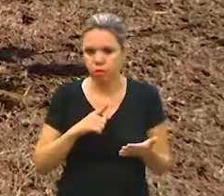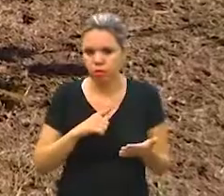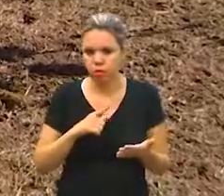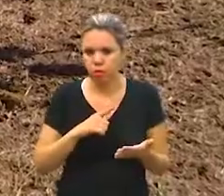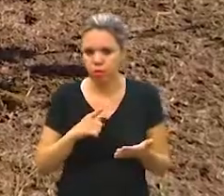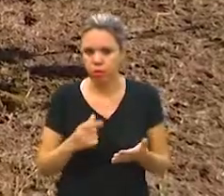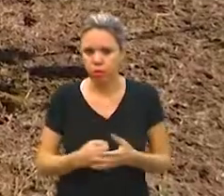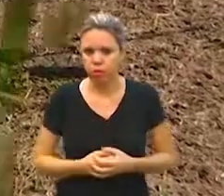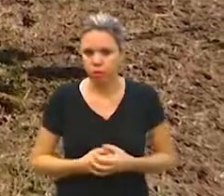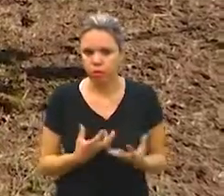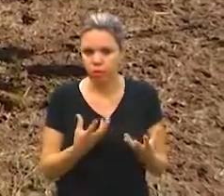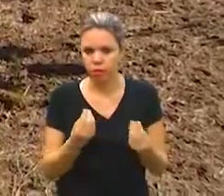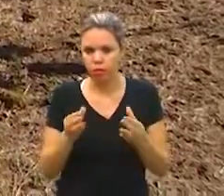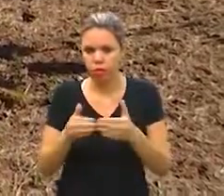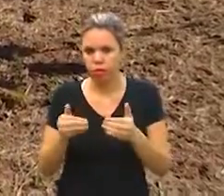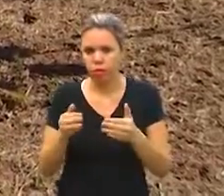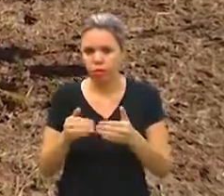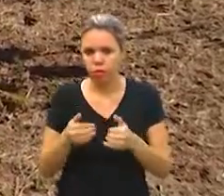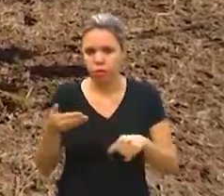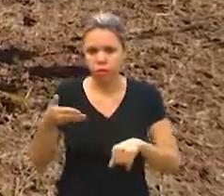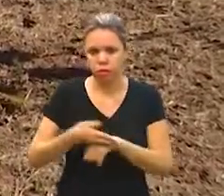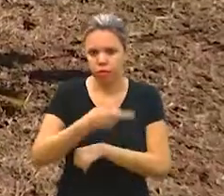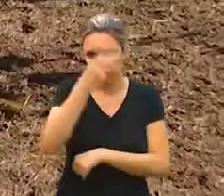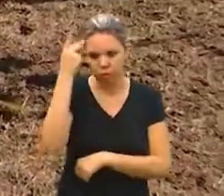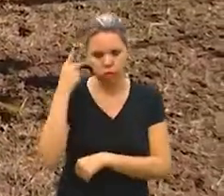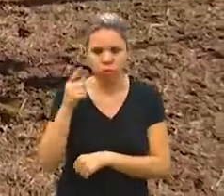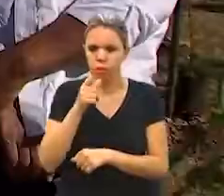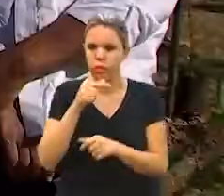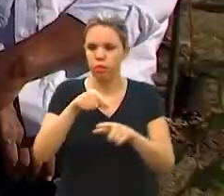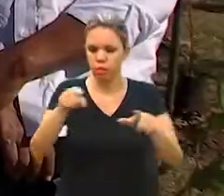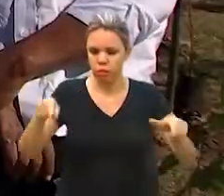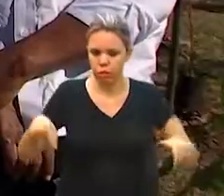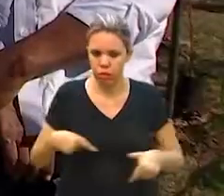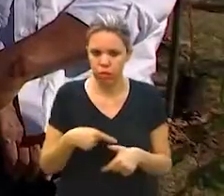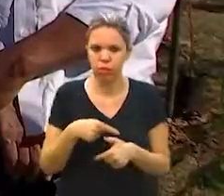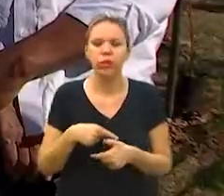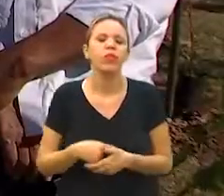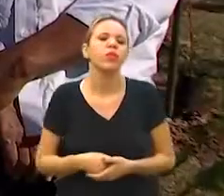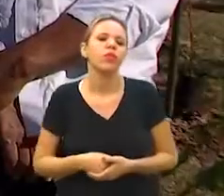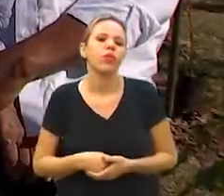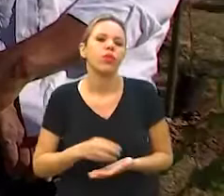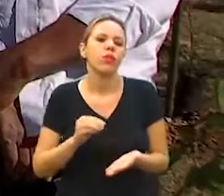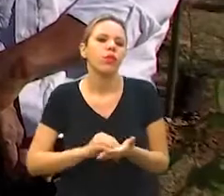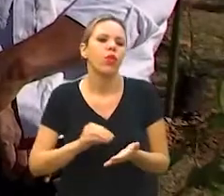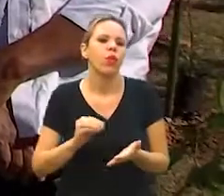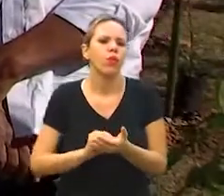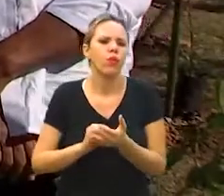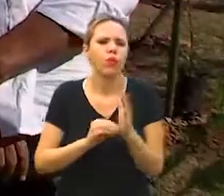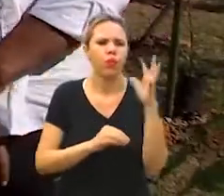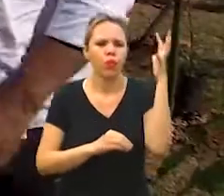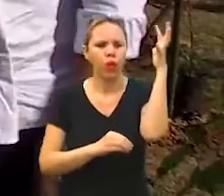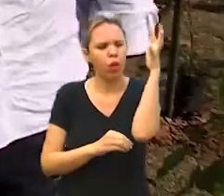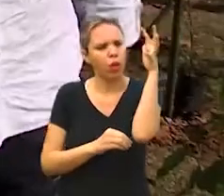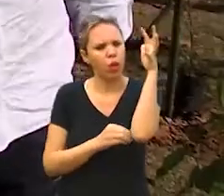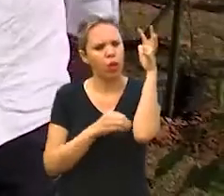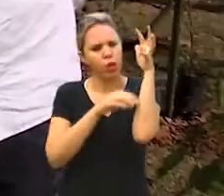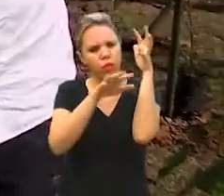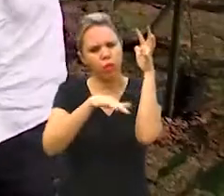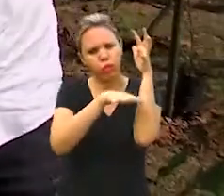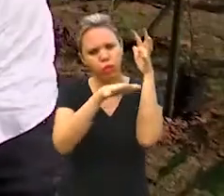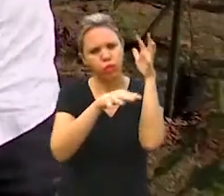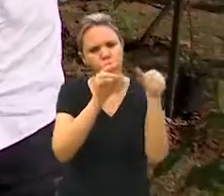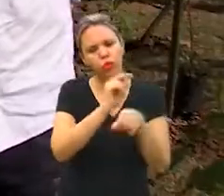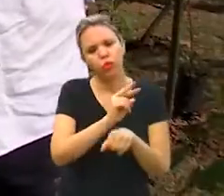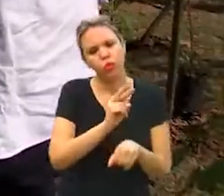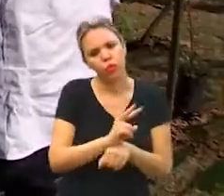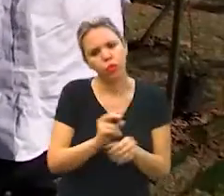nós temos muitos pedidos de frequentadores da lagoa, dessa falta de sombra, de sombreamento. Então a